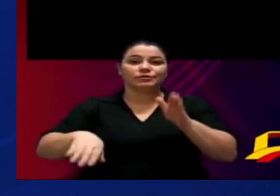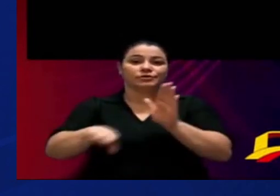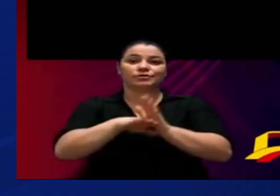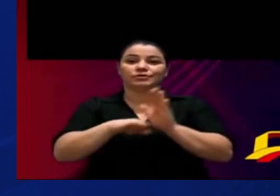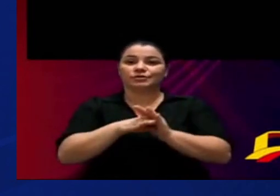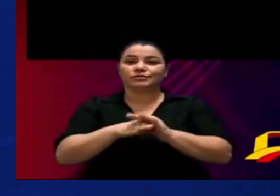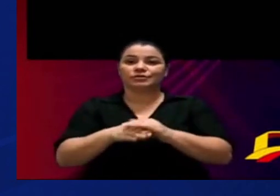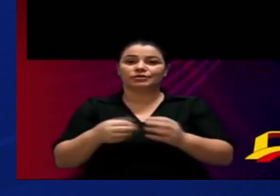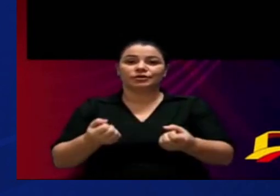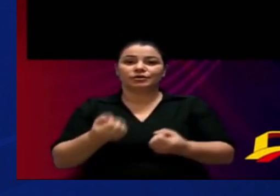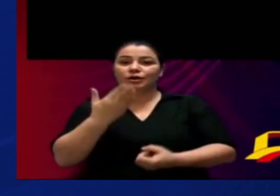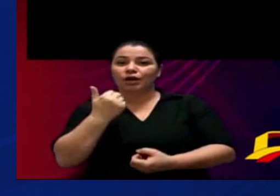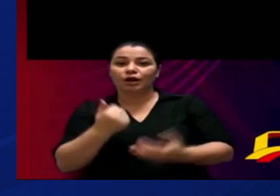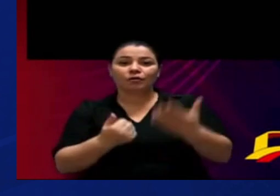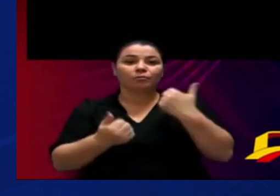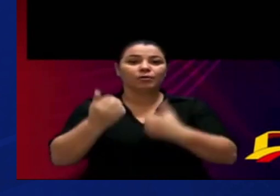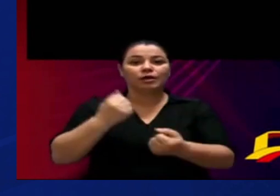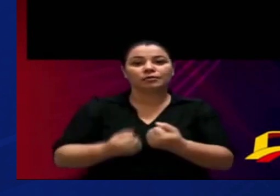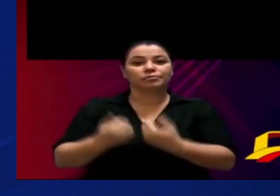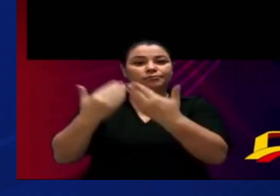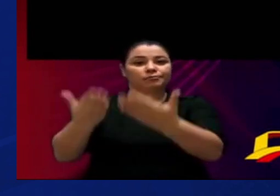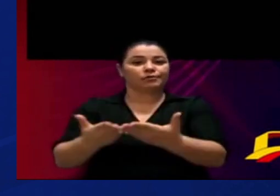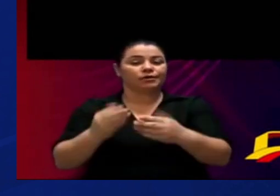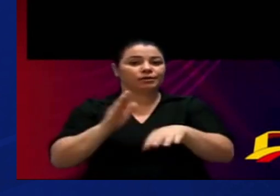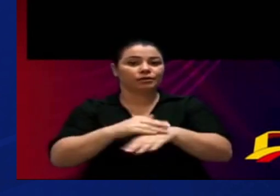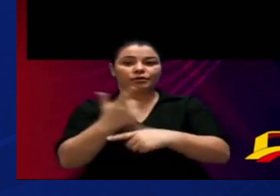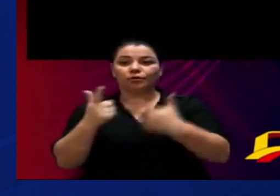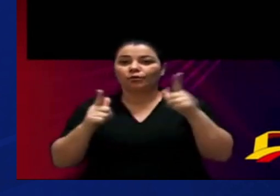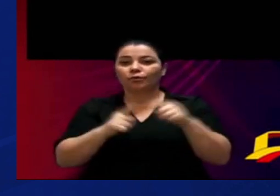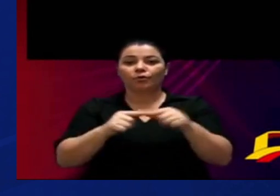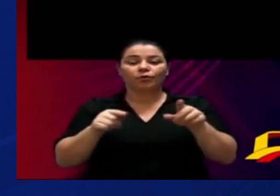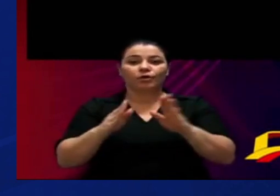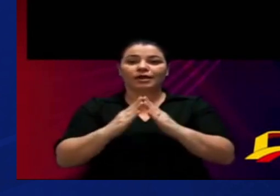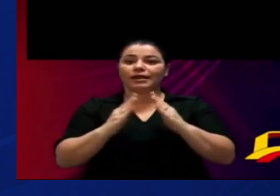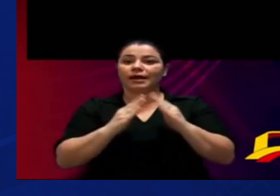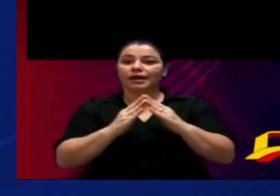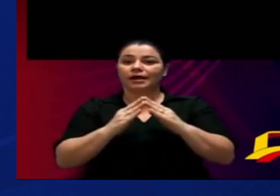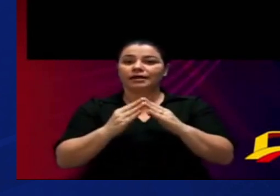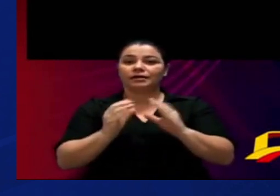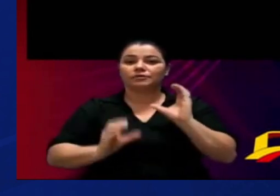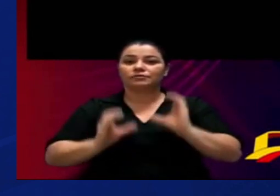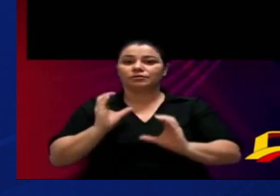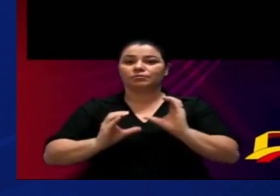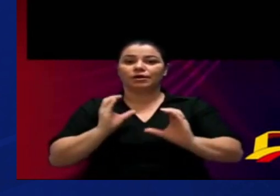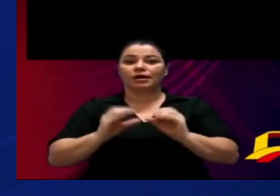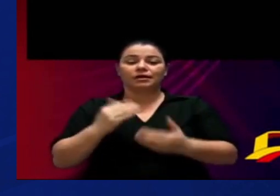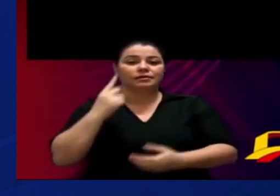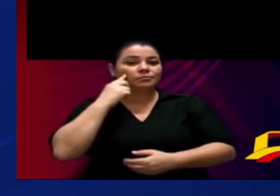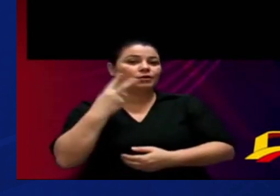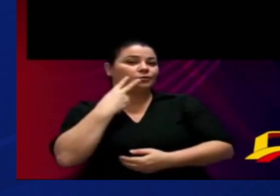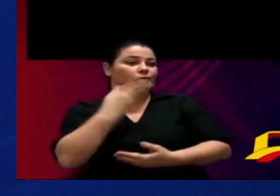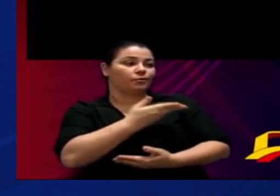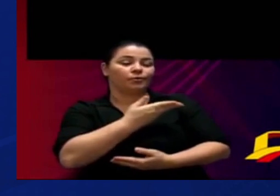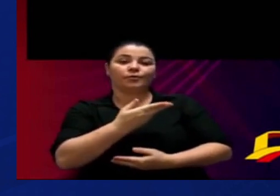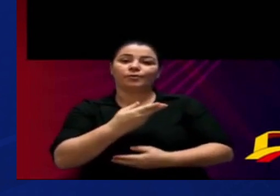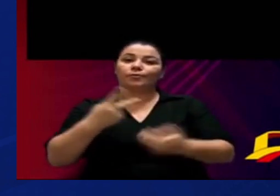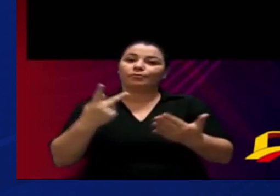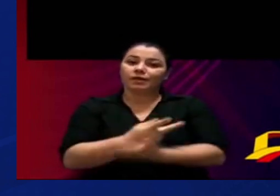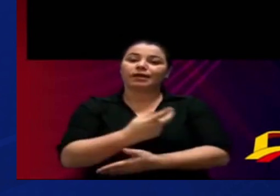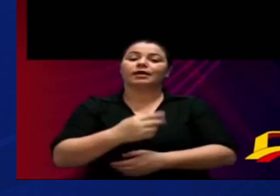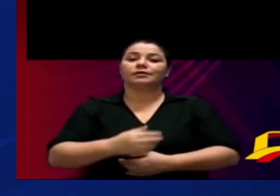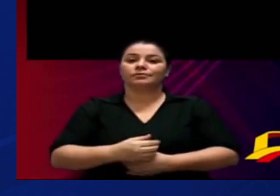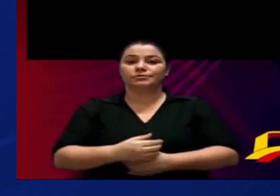lá para levar mantimento, e outra, uma viatura da Casa do Cidadão estaciona no local onde é embarque e desembarque de